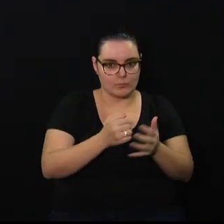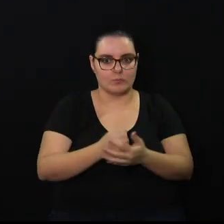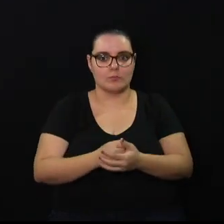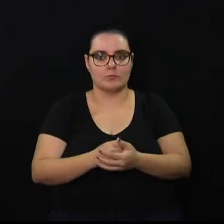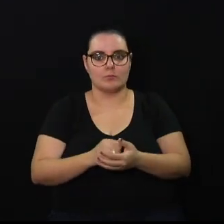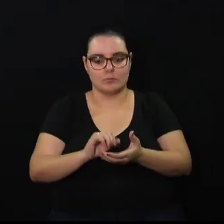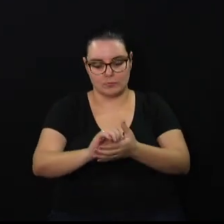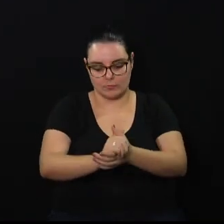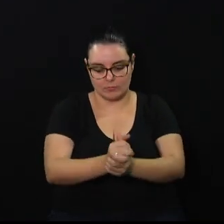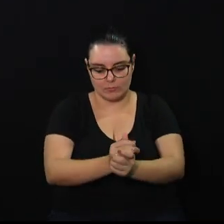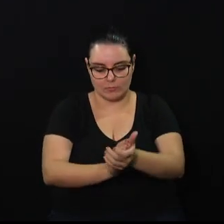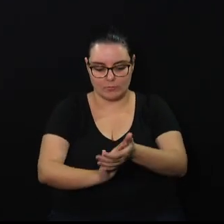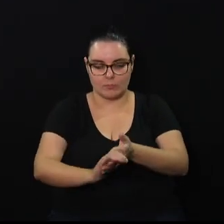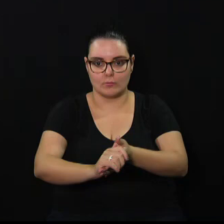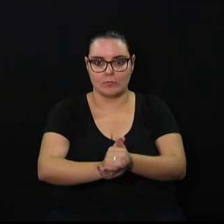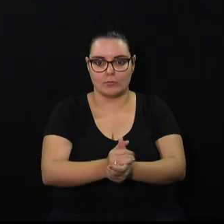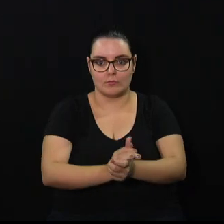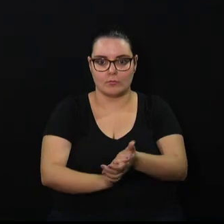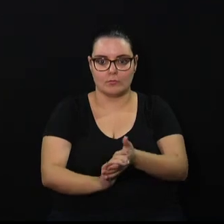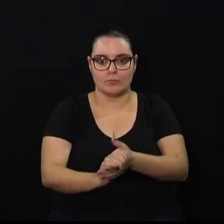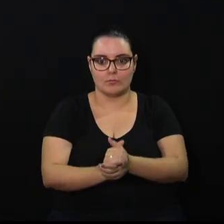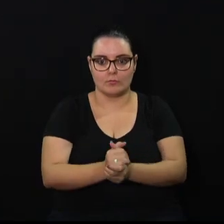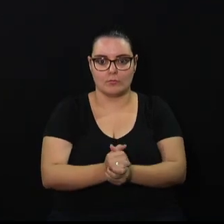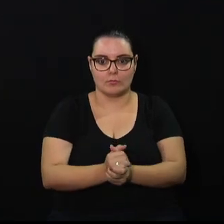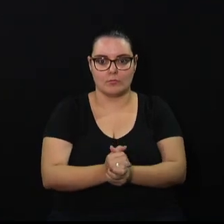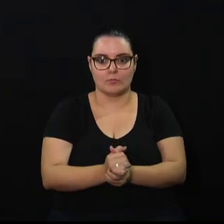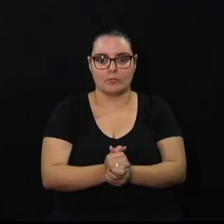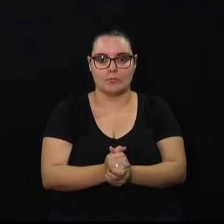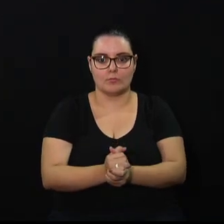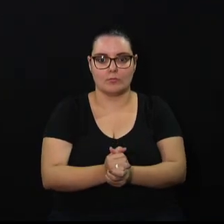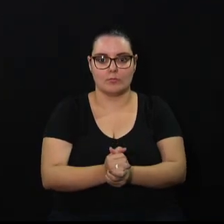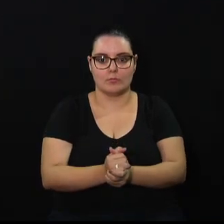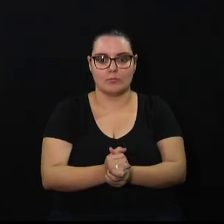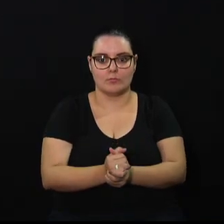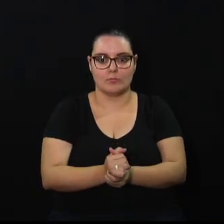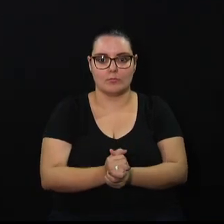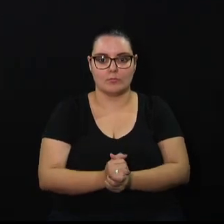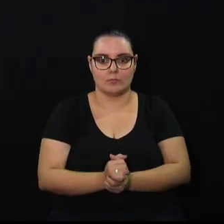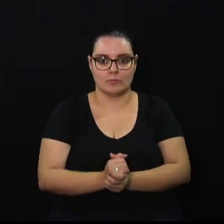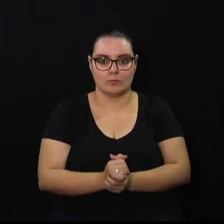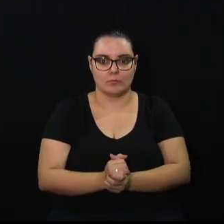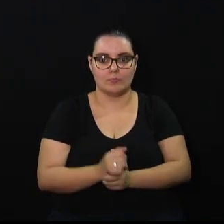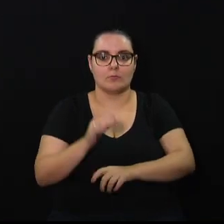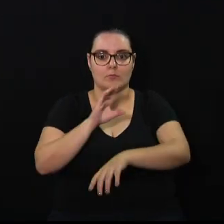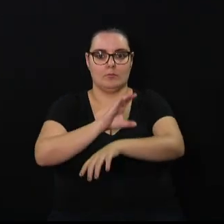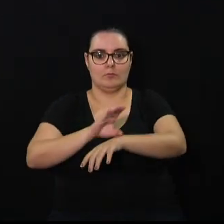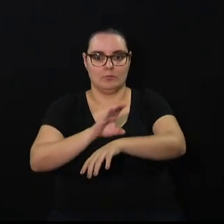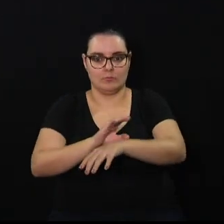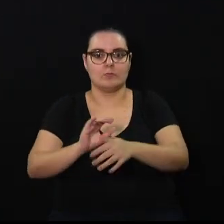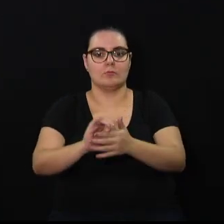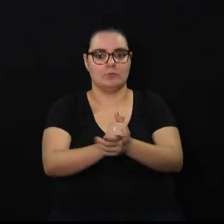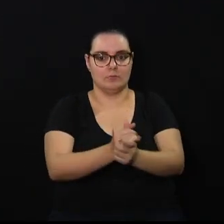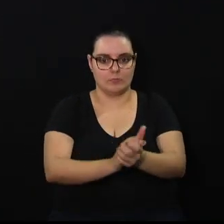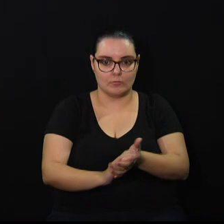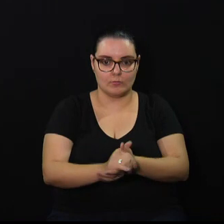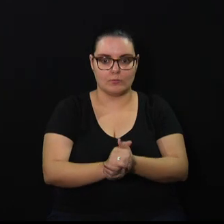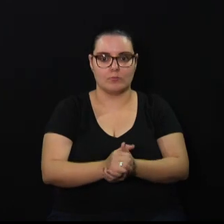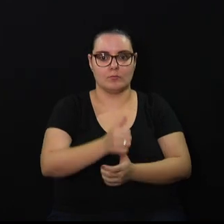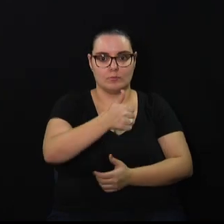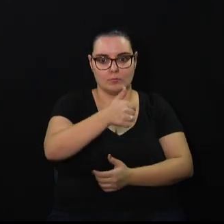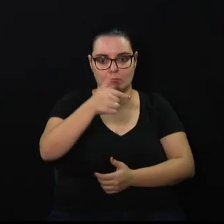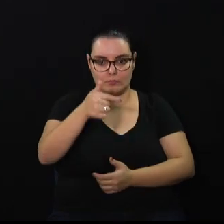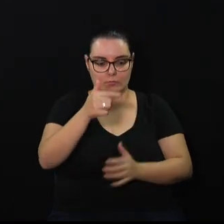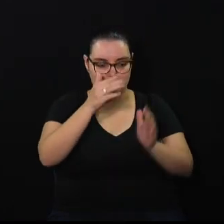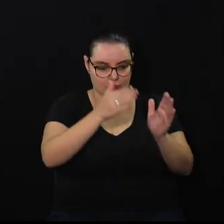lavar as mãos e já conseguir destrincha a ao comportamento de lavar as mãos em 17 etapas